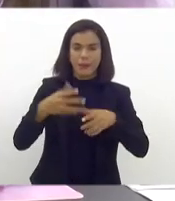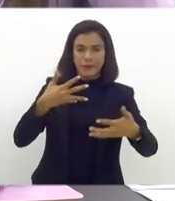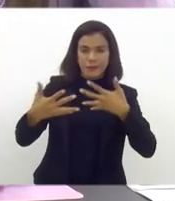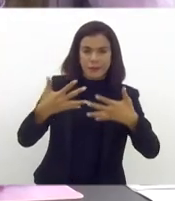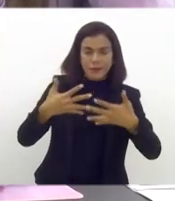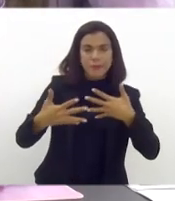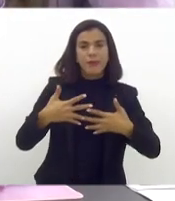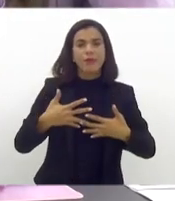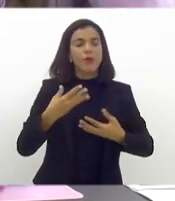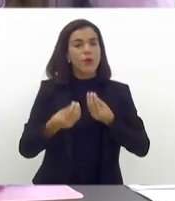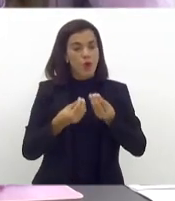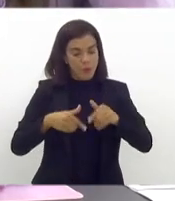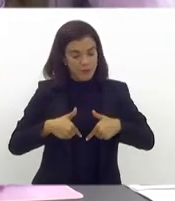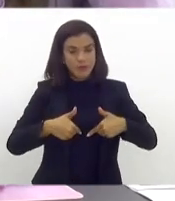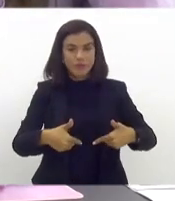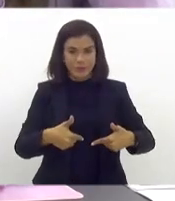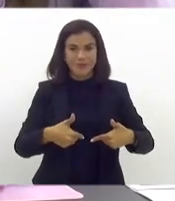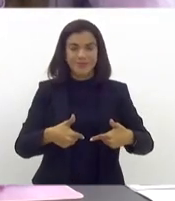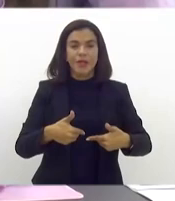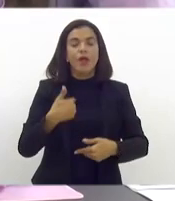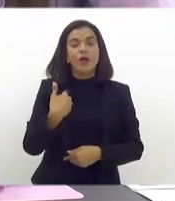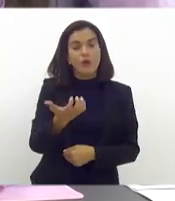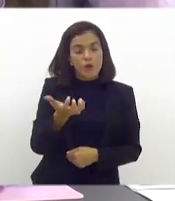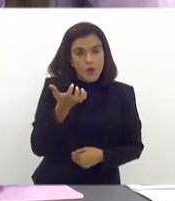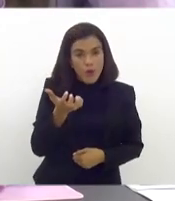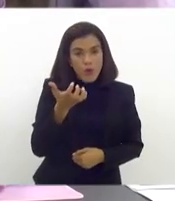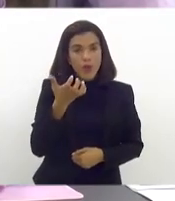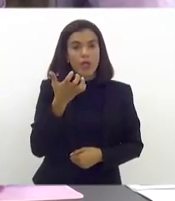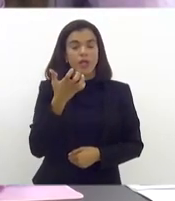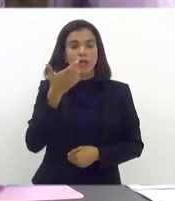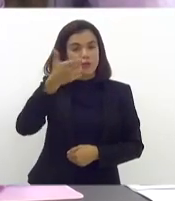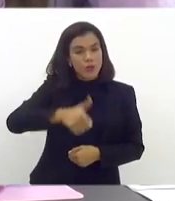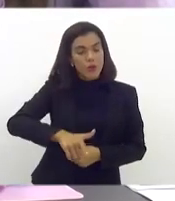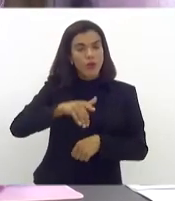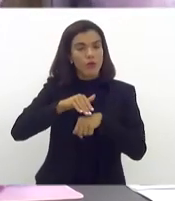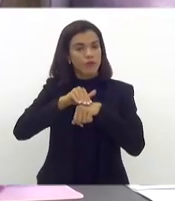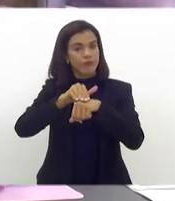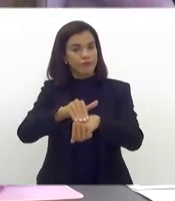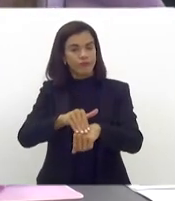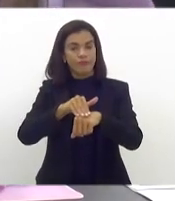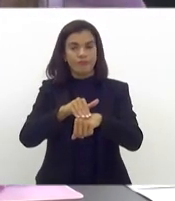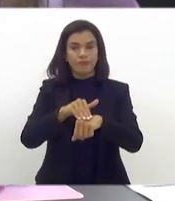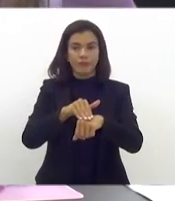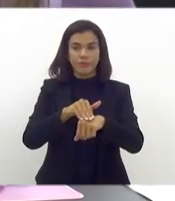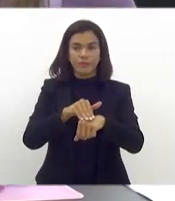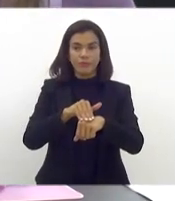como está sendo feito. E aí eu queria reforçar esta questão, que